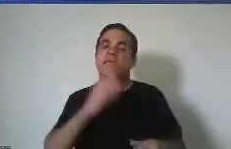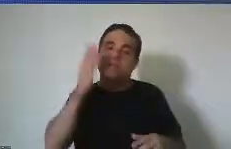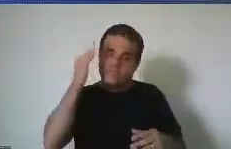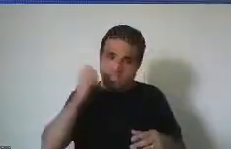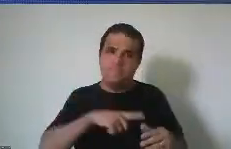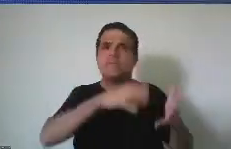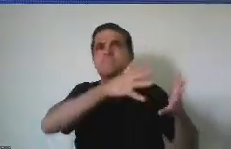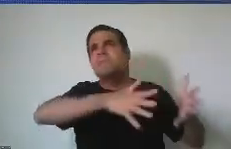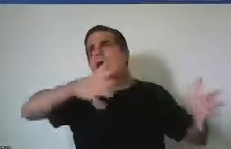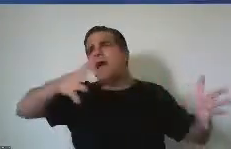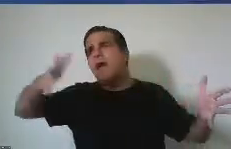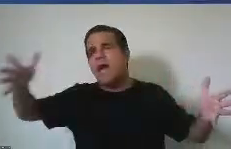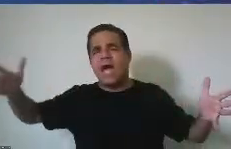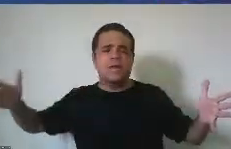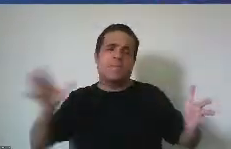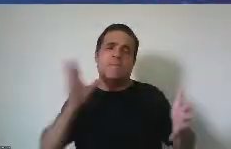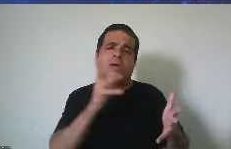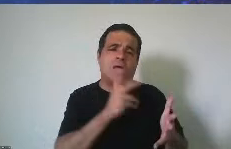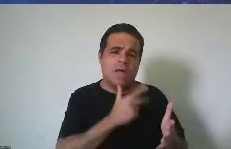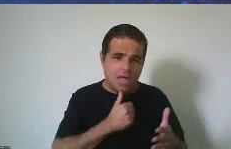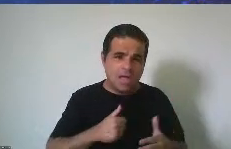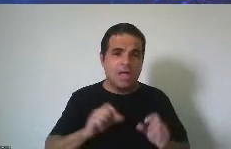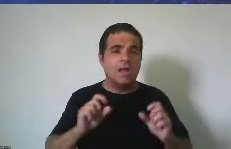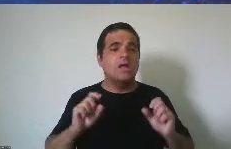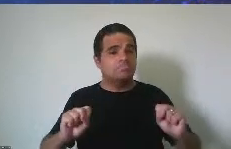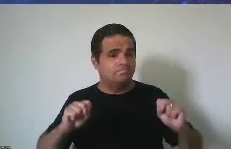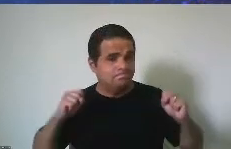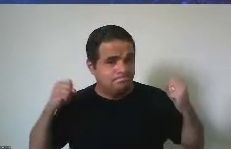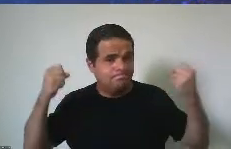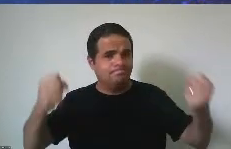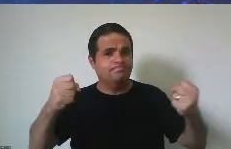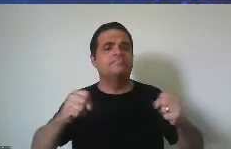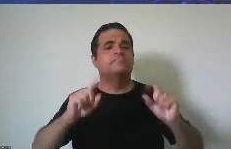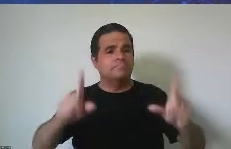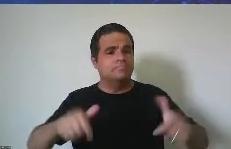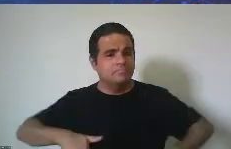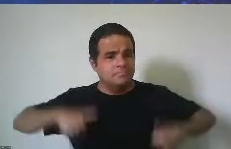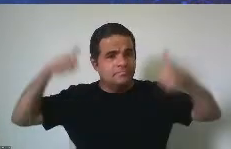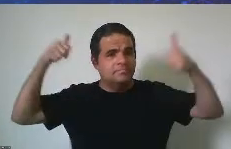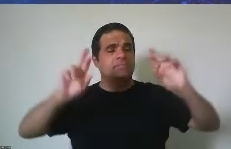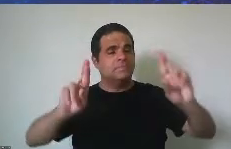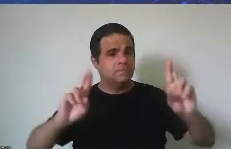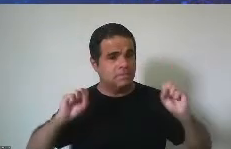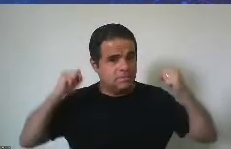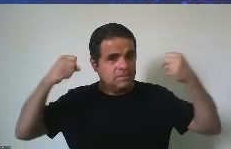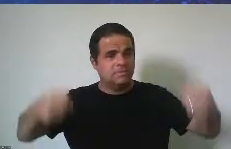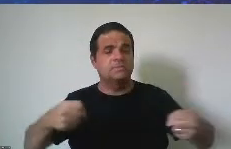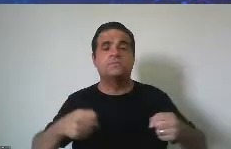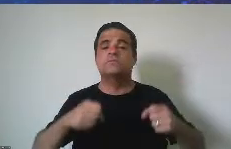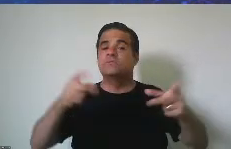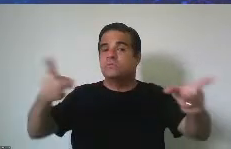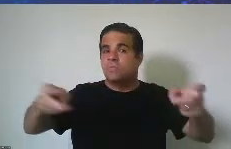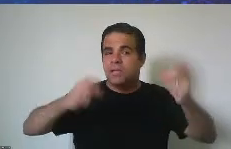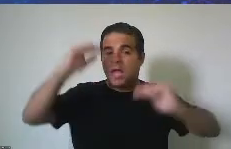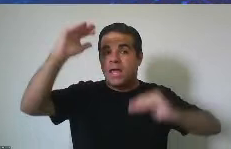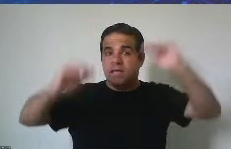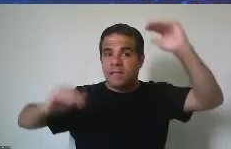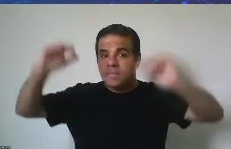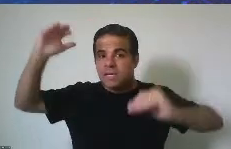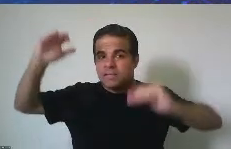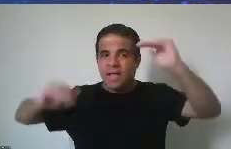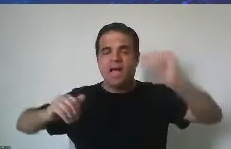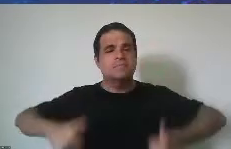quando a gente vai falar e reforços de melhorias que temos aqui uma rentabilidade excelente uma